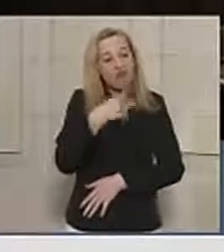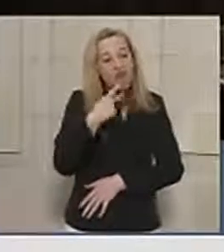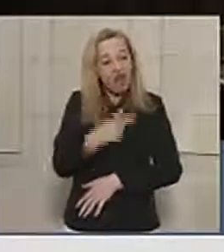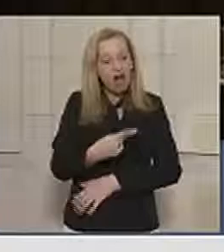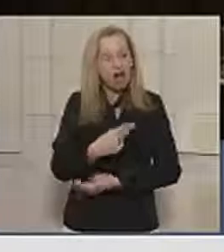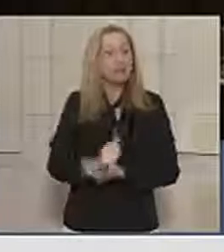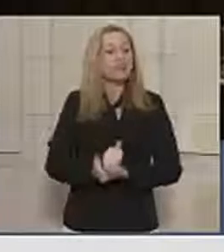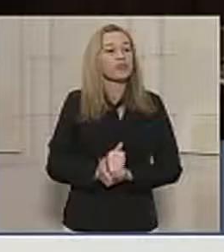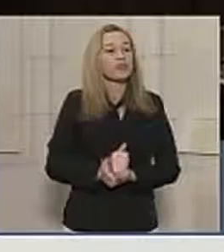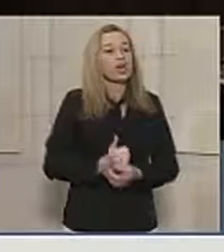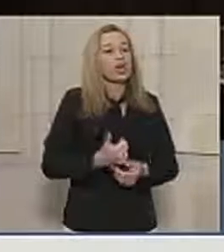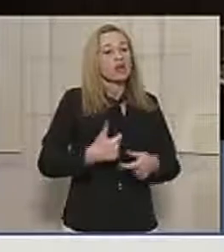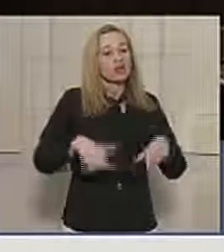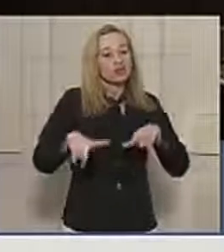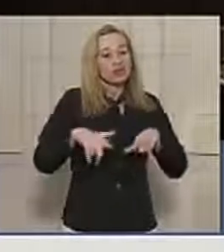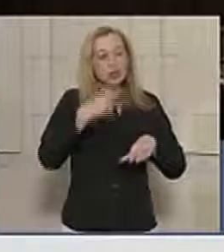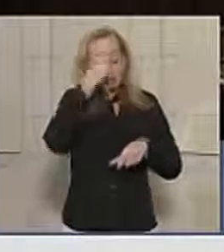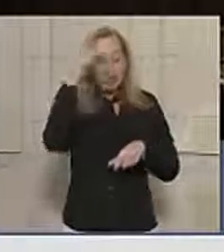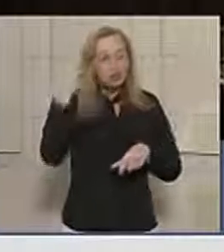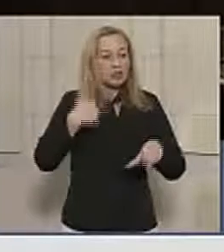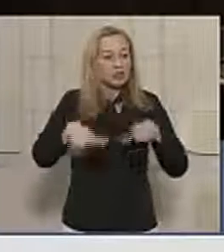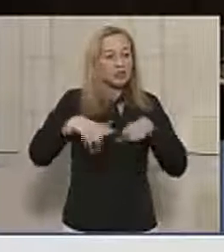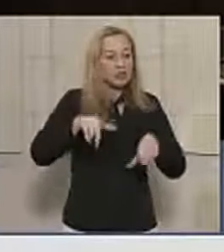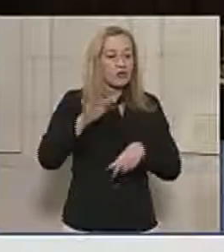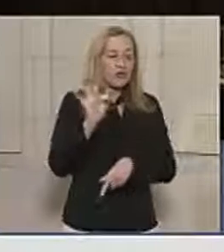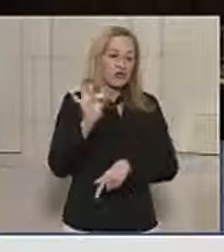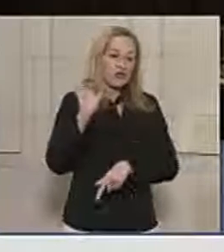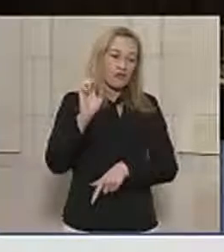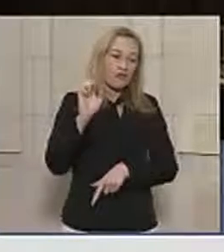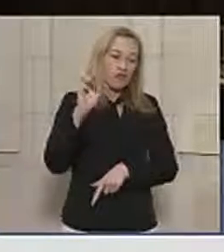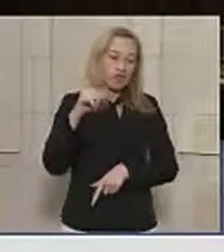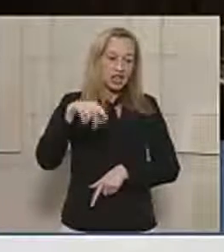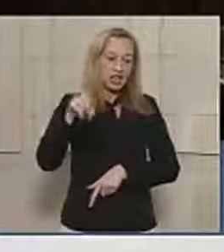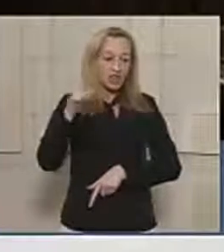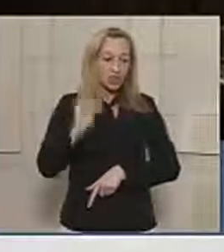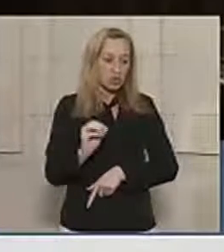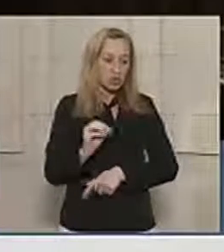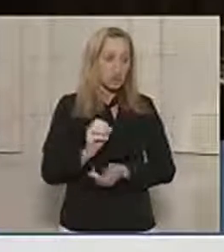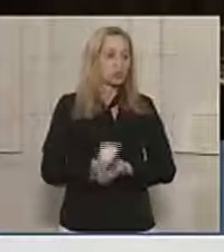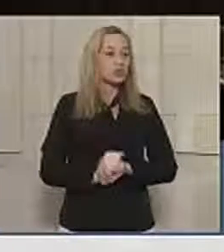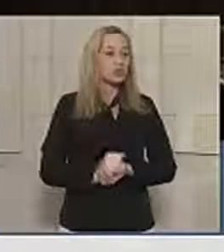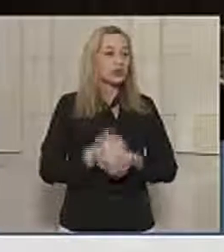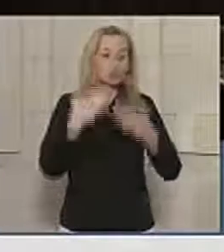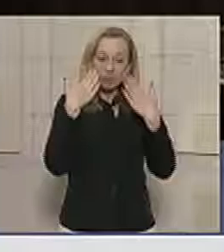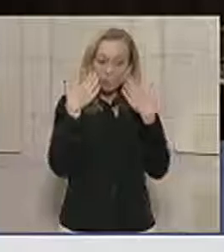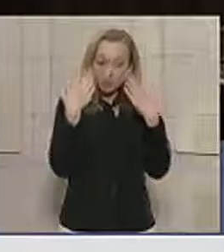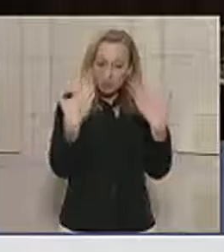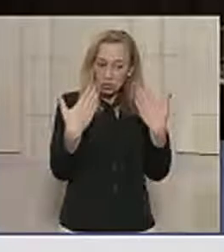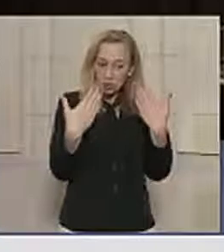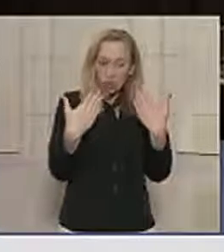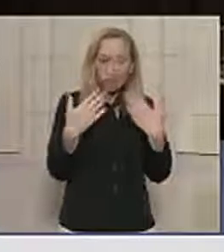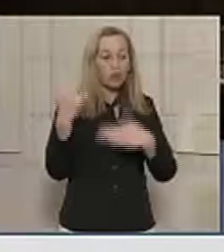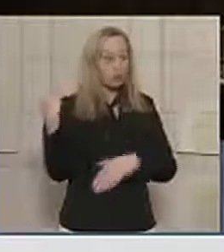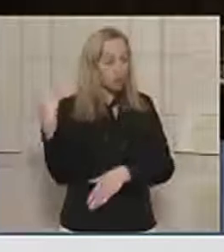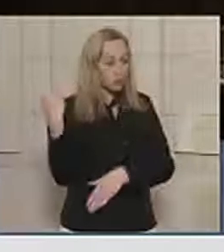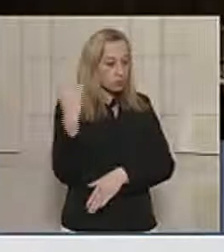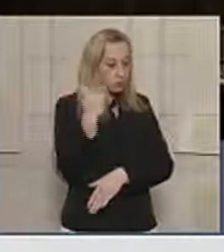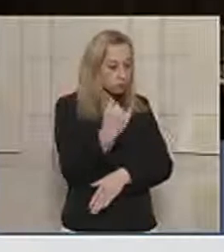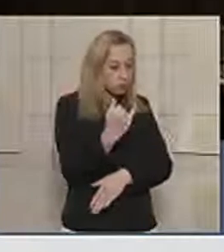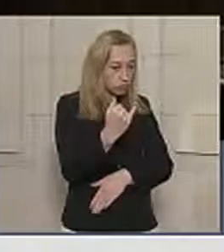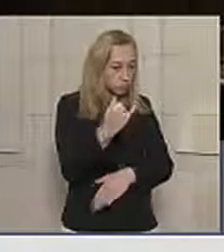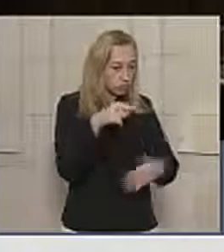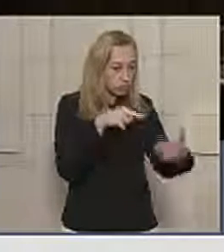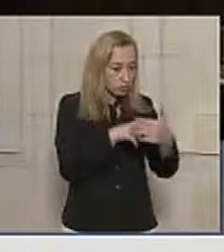ao servidor Fernando Lira Reis, que teve coragem de apresentar a denúncia e